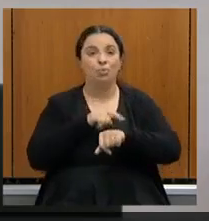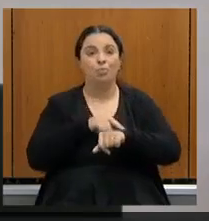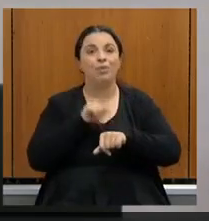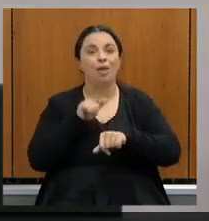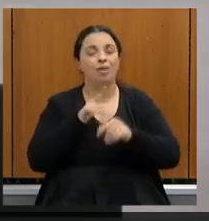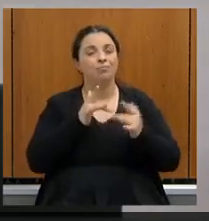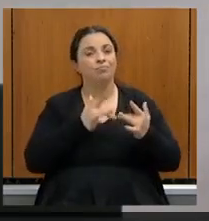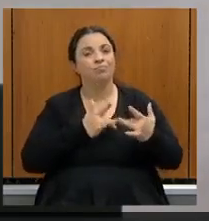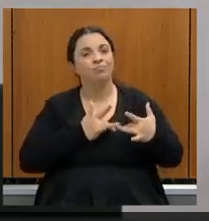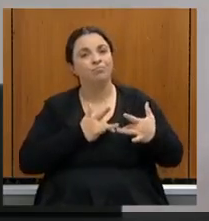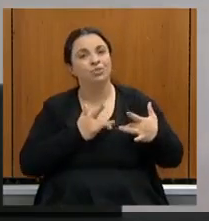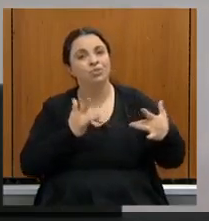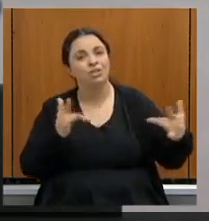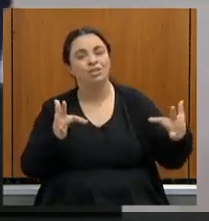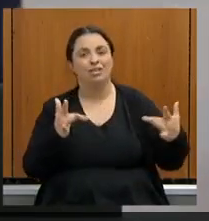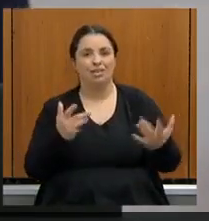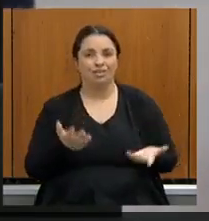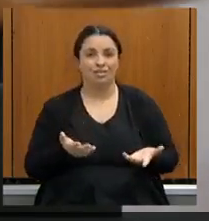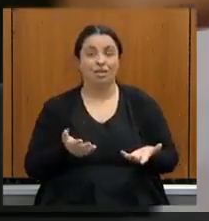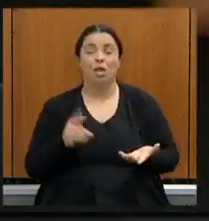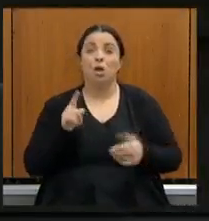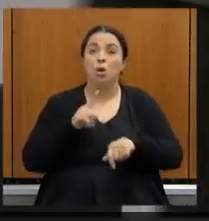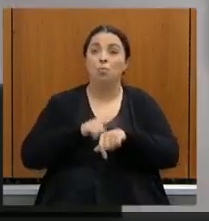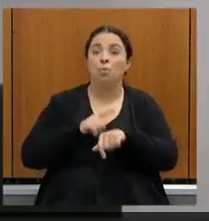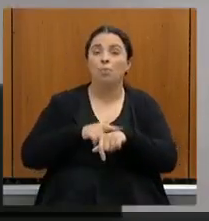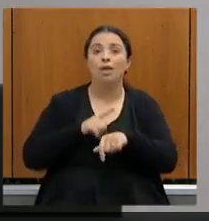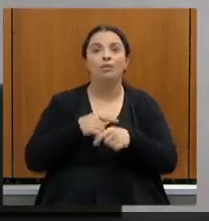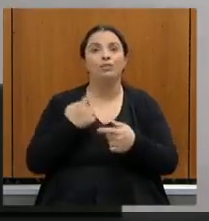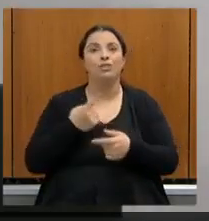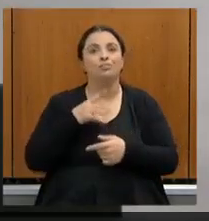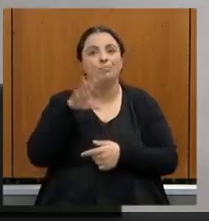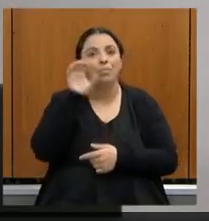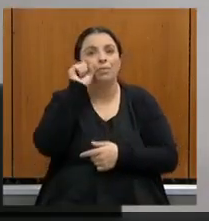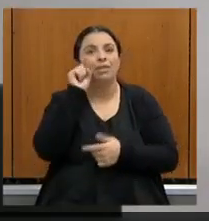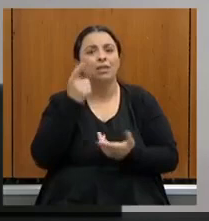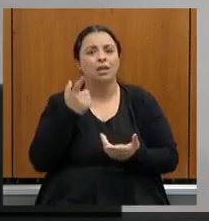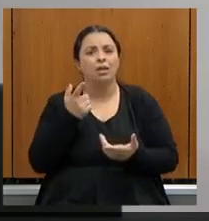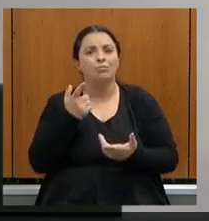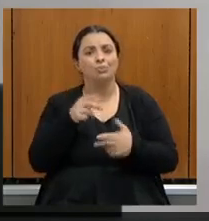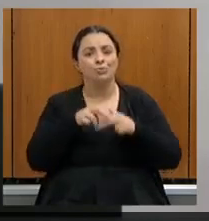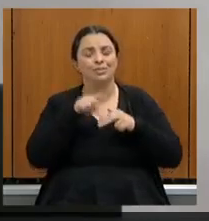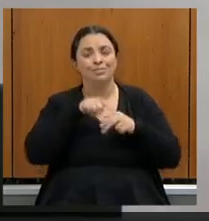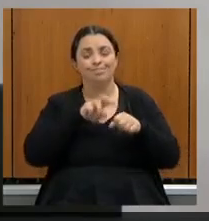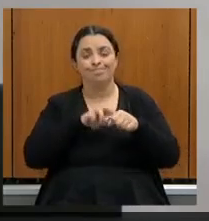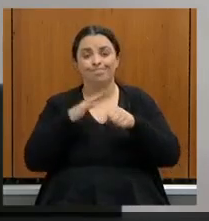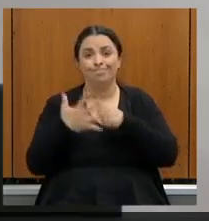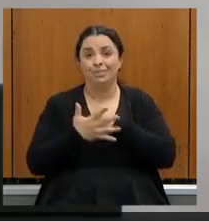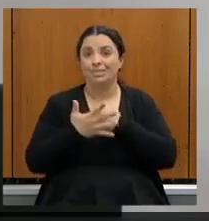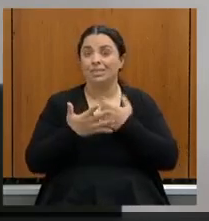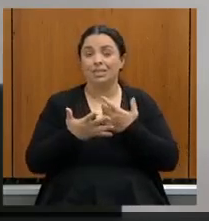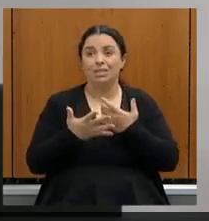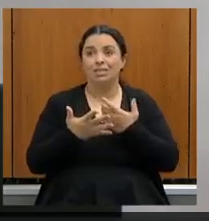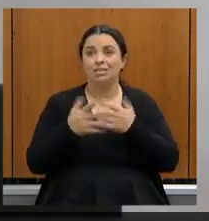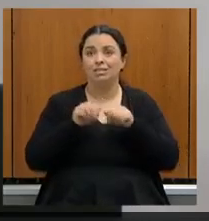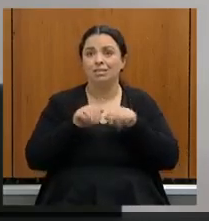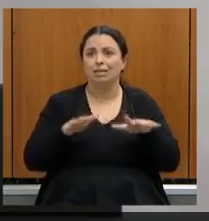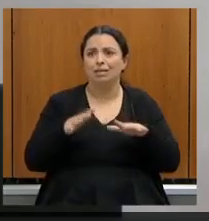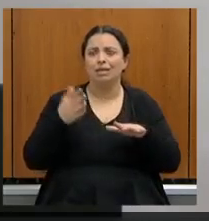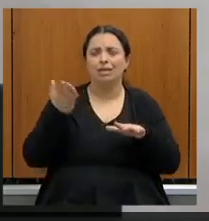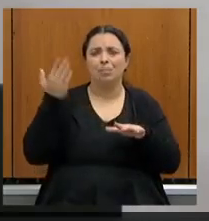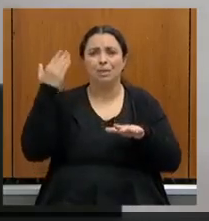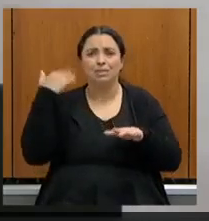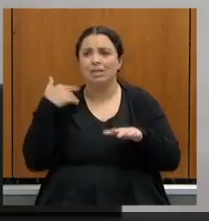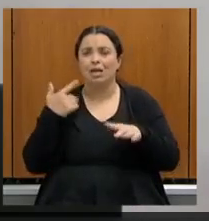solidariedade é o momento de aprendermos com essa crise jamais enfrentada por toda a